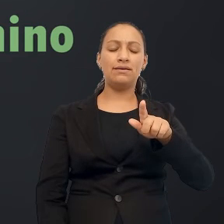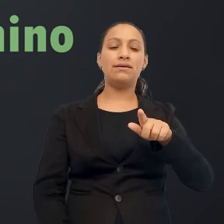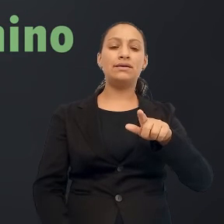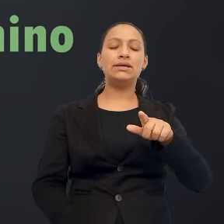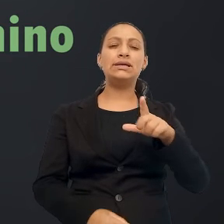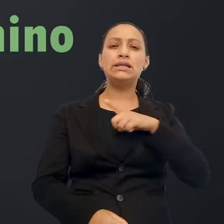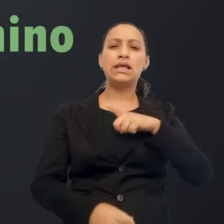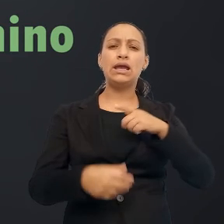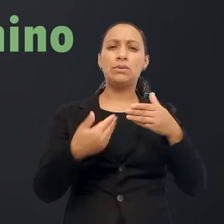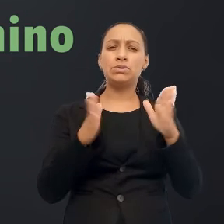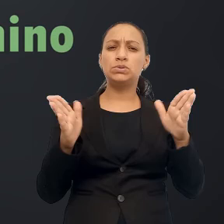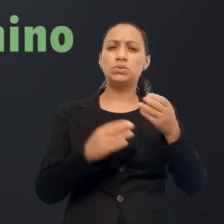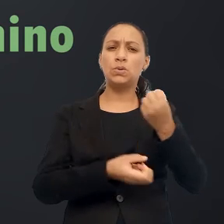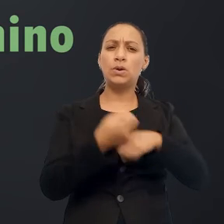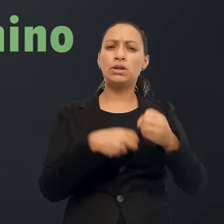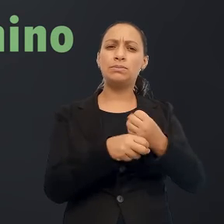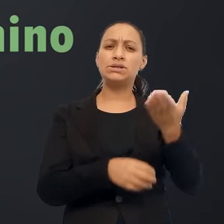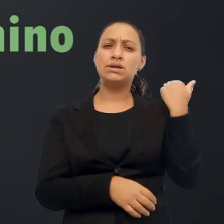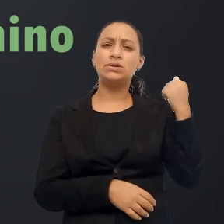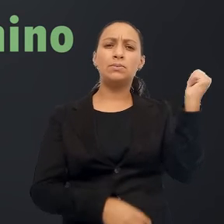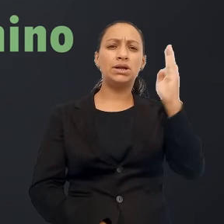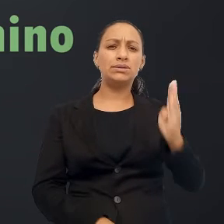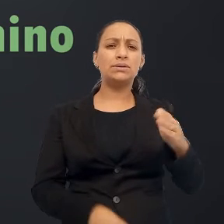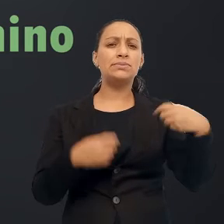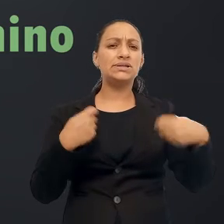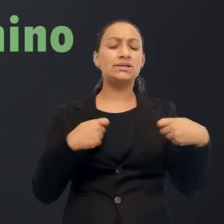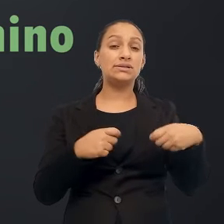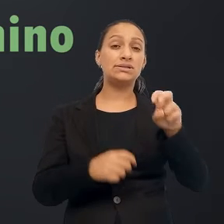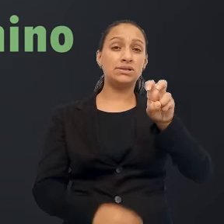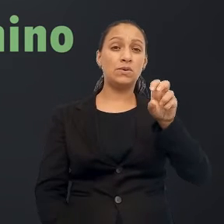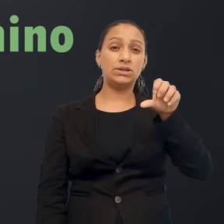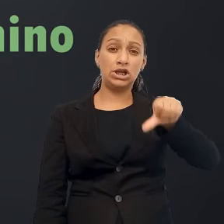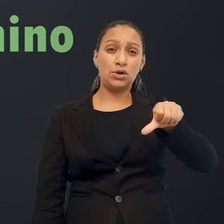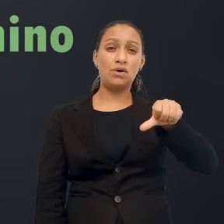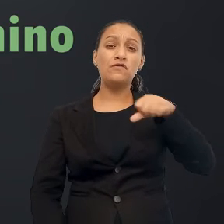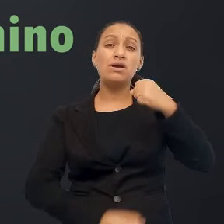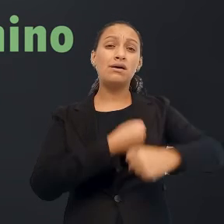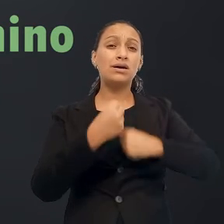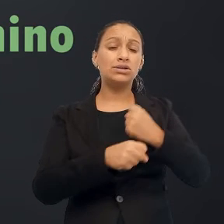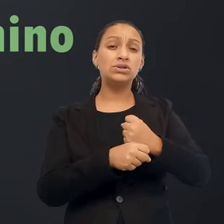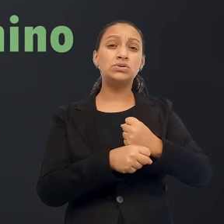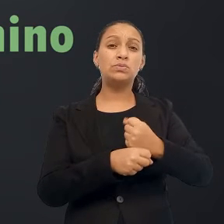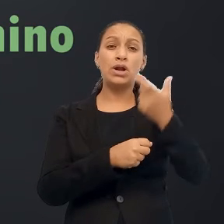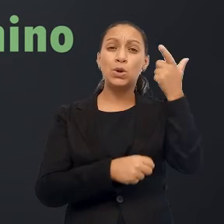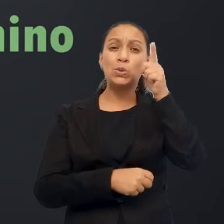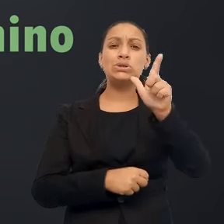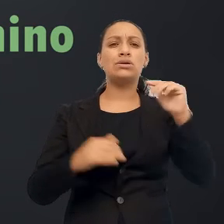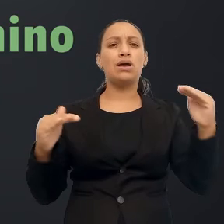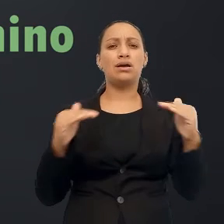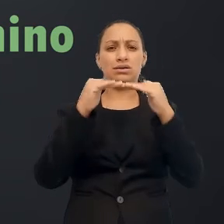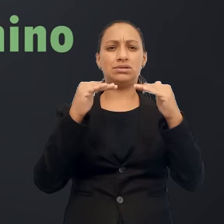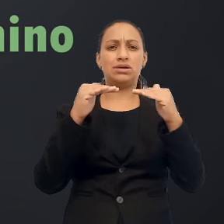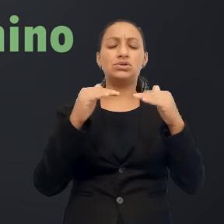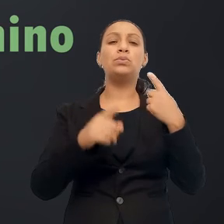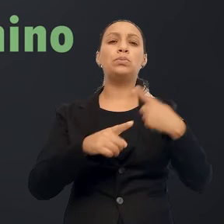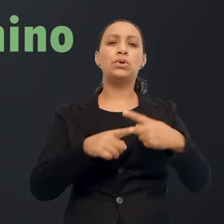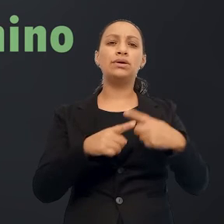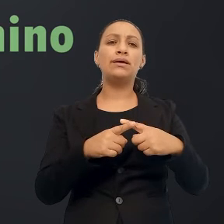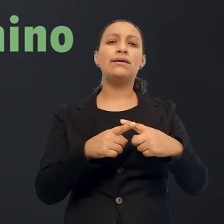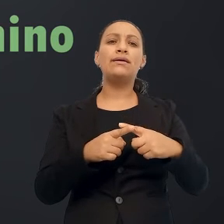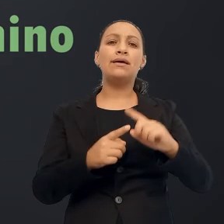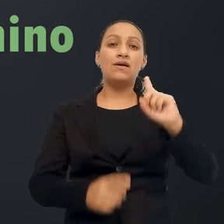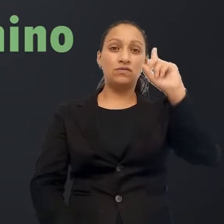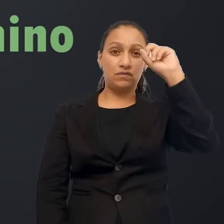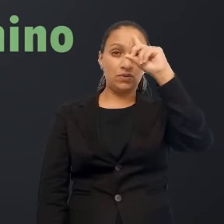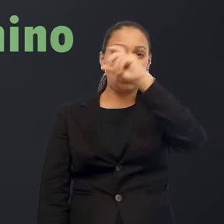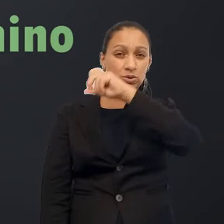ano passado, diz que o Brasil precisa ainda de 59 anos para chegar a essa equidade. Por que existe essa dificuldade